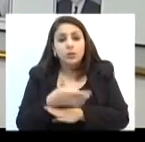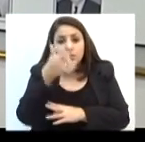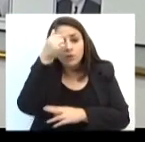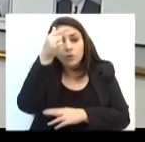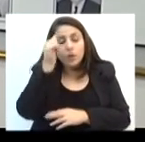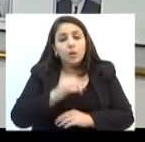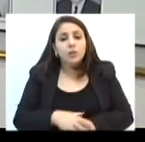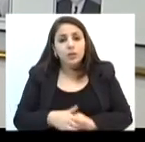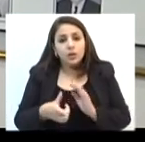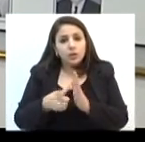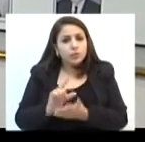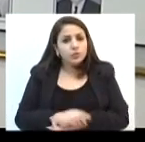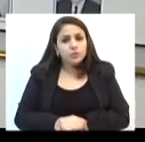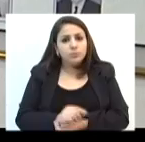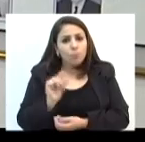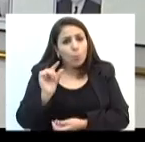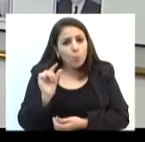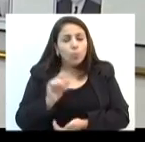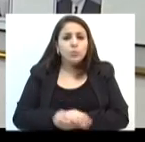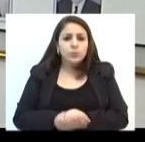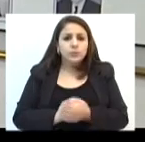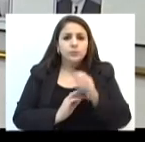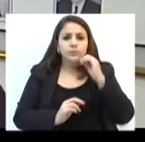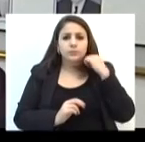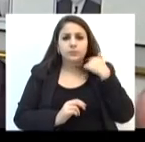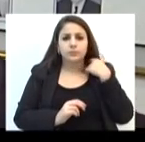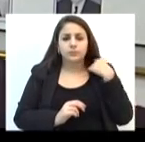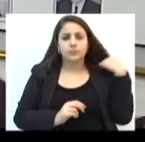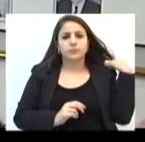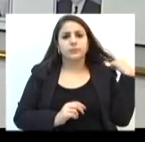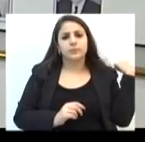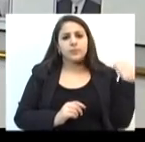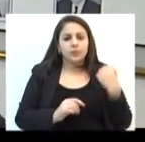universidade antigamente? Uma meia dúzia, poucos.